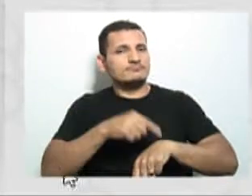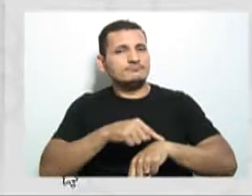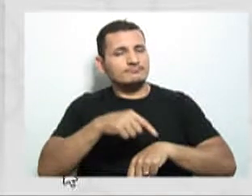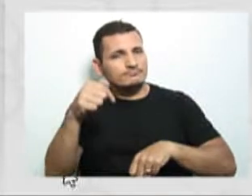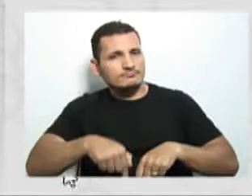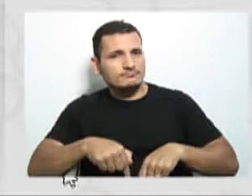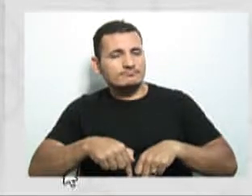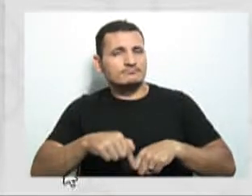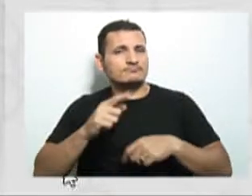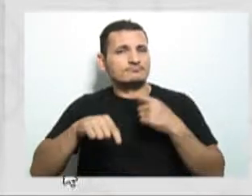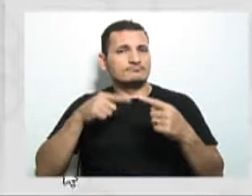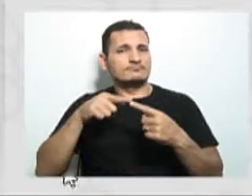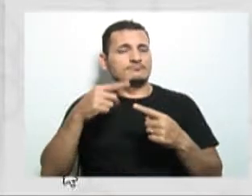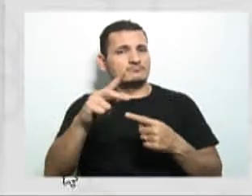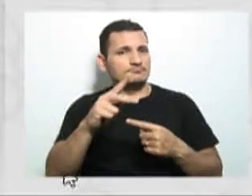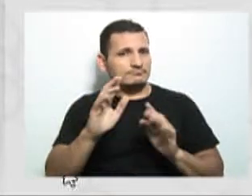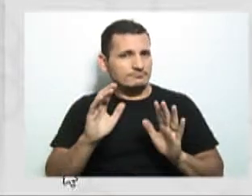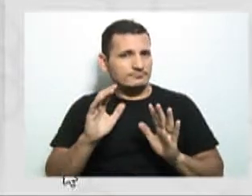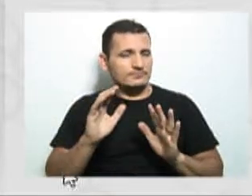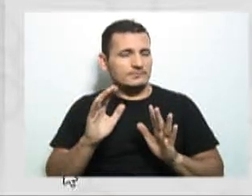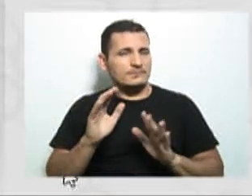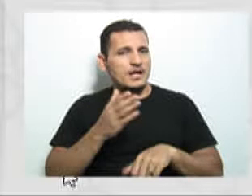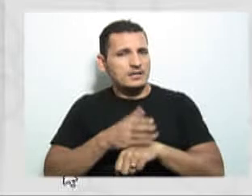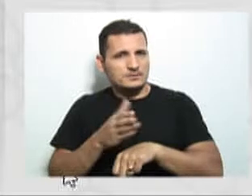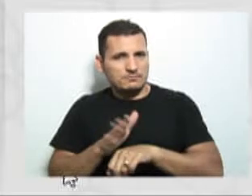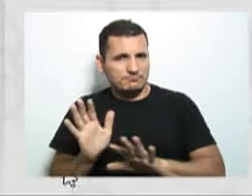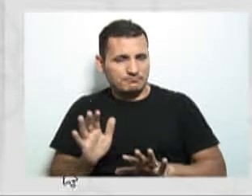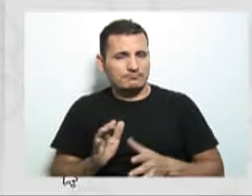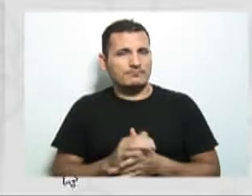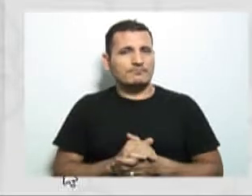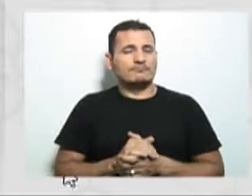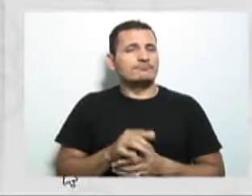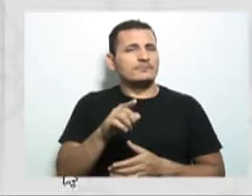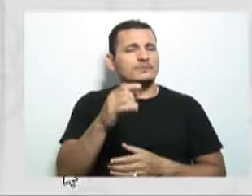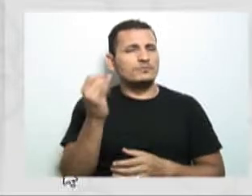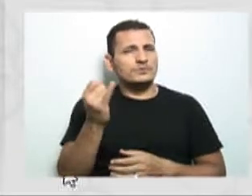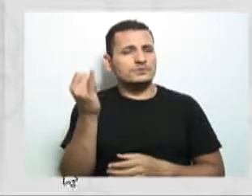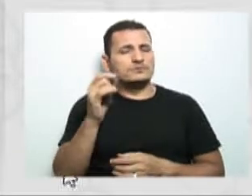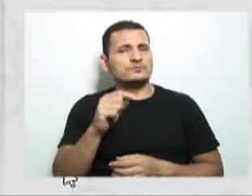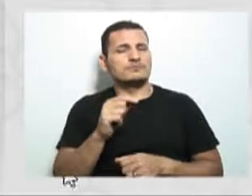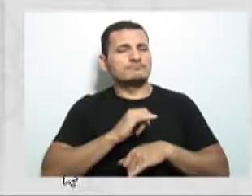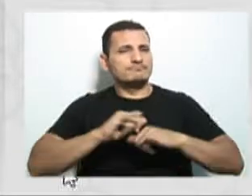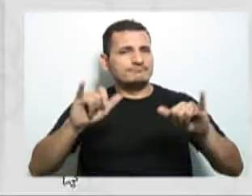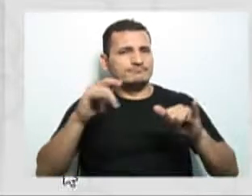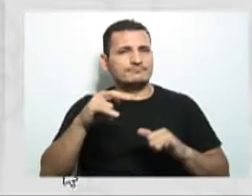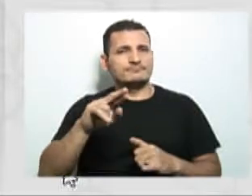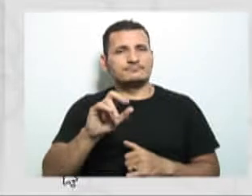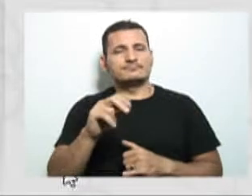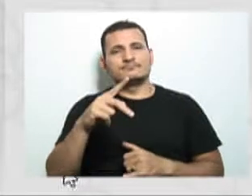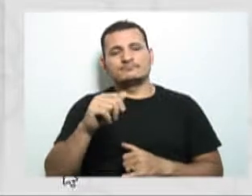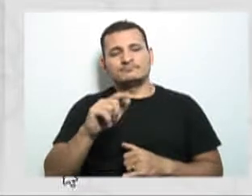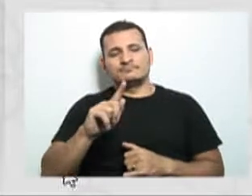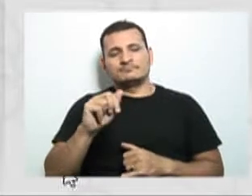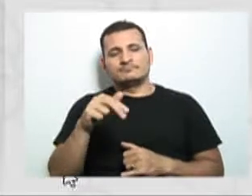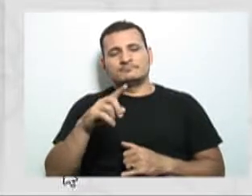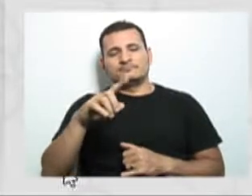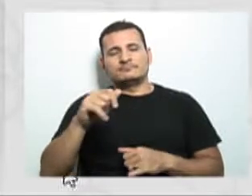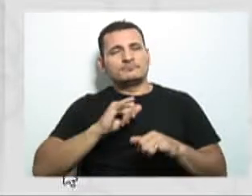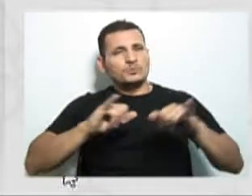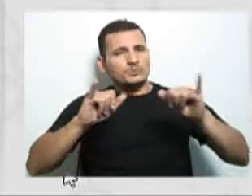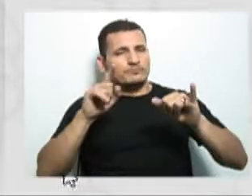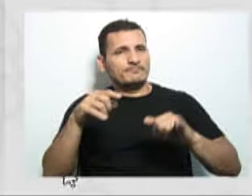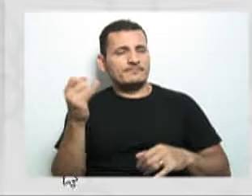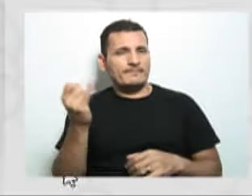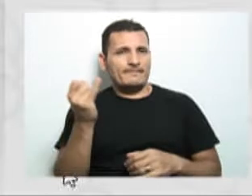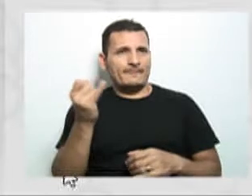momento. Seja objetivo na sua ação. Tá? Dê importância à propaganda. Olha aí, a propaganda é fundamental, é a alma do negócio,